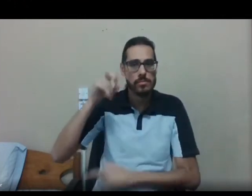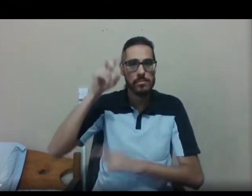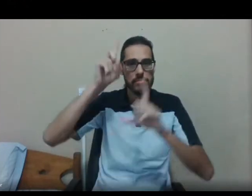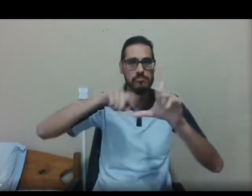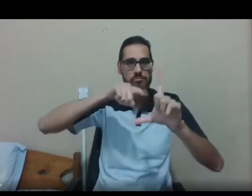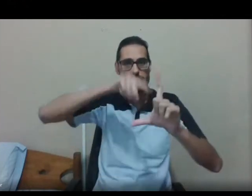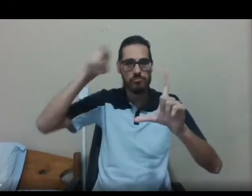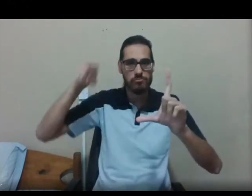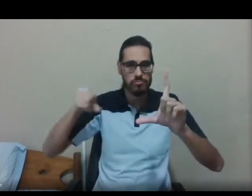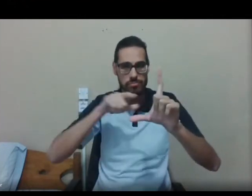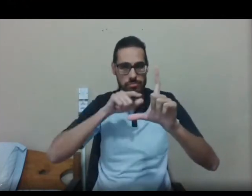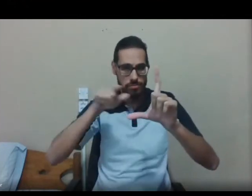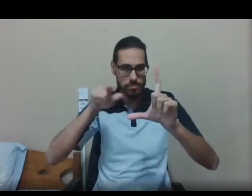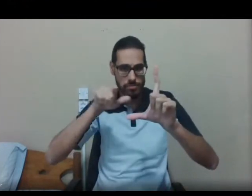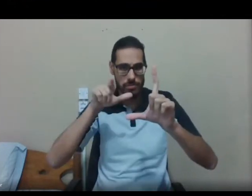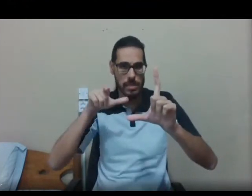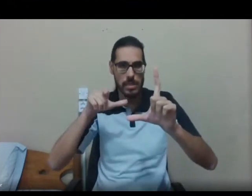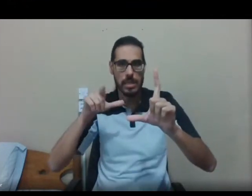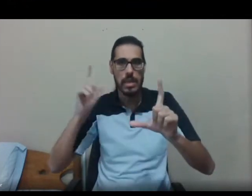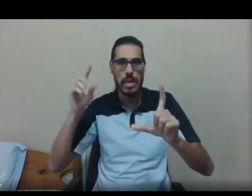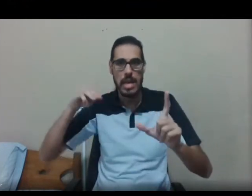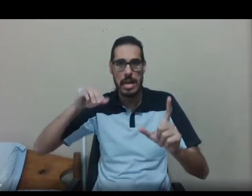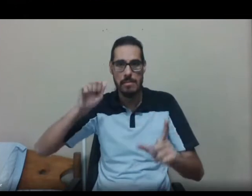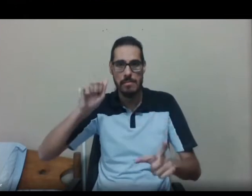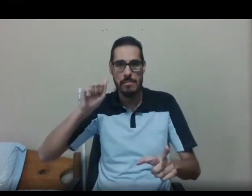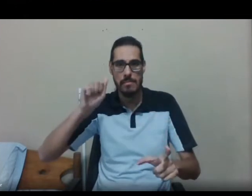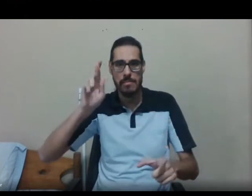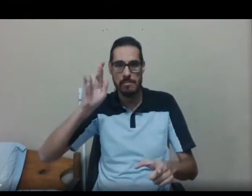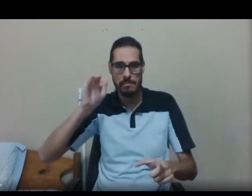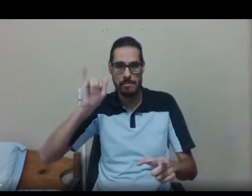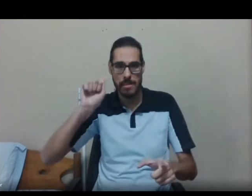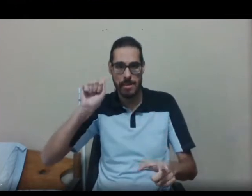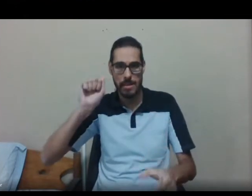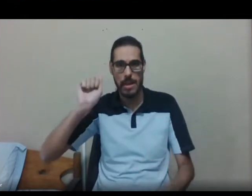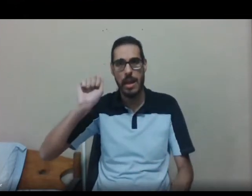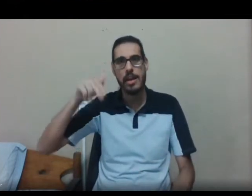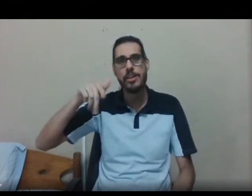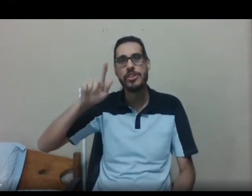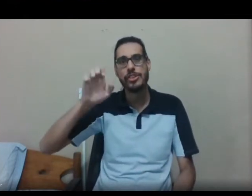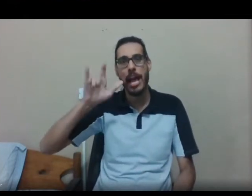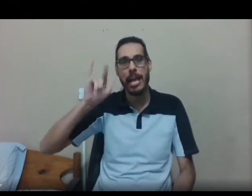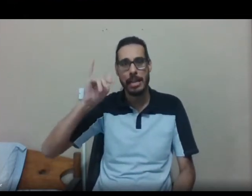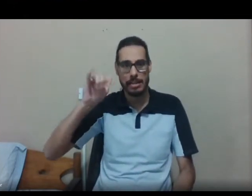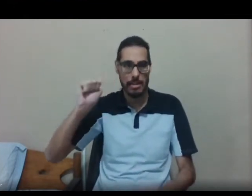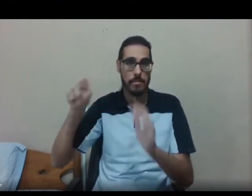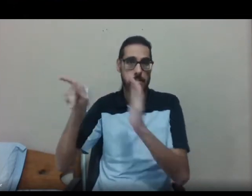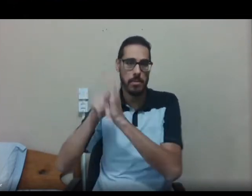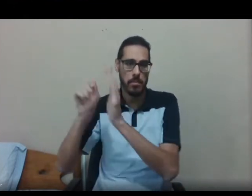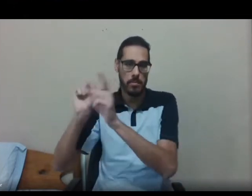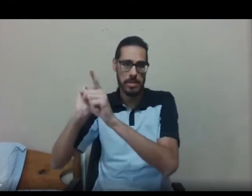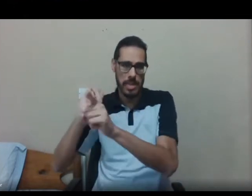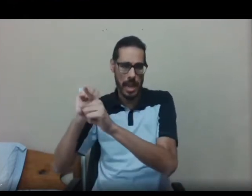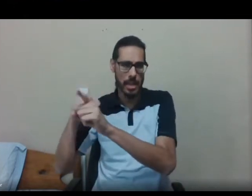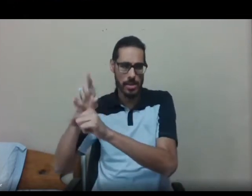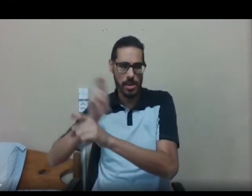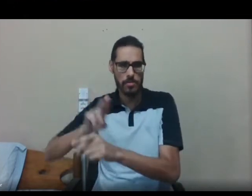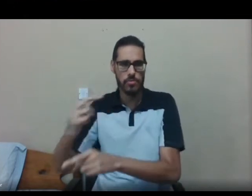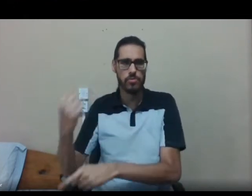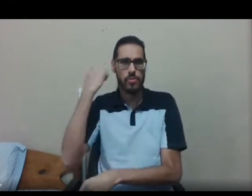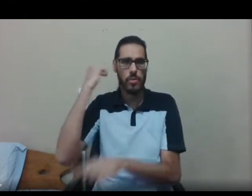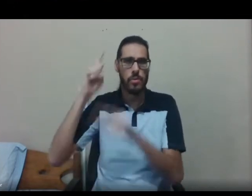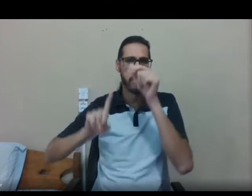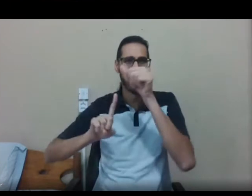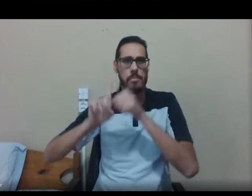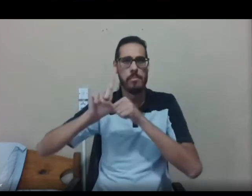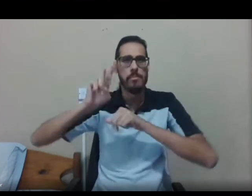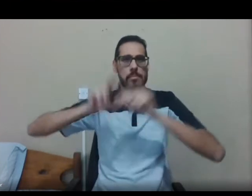ideia sobre as unidades de aprendizagem, porque tem a ver com o tempo, né, virtual de aprendizagem,